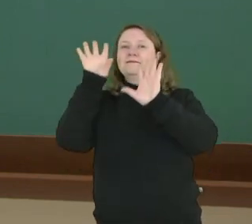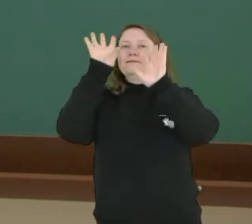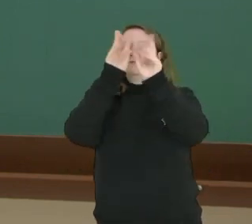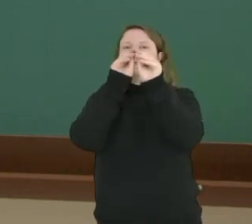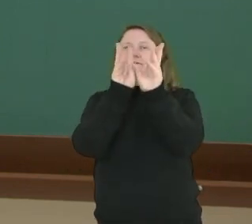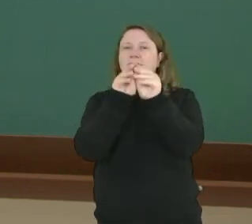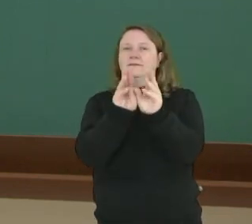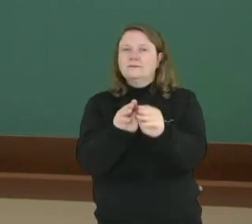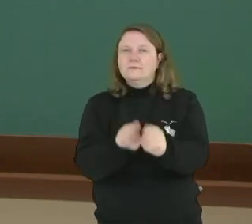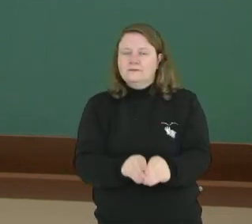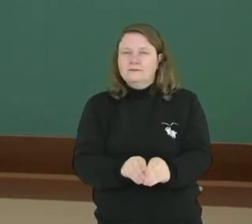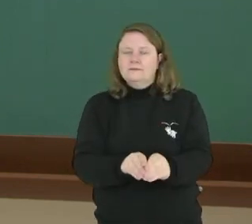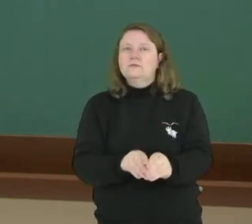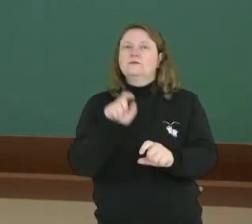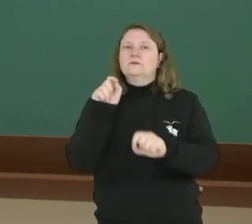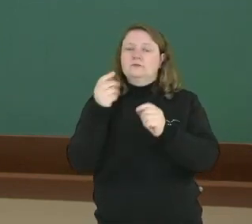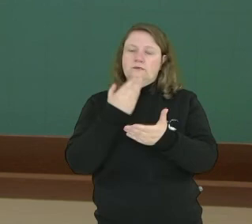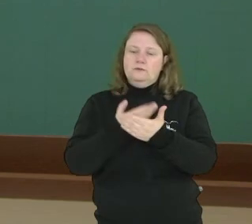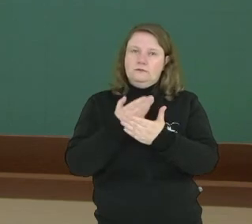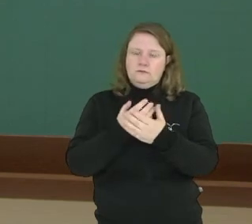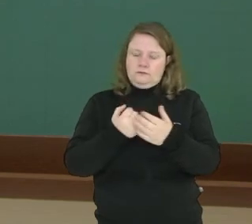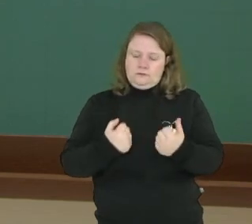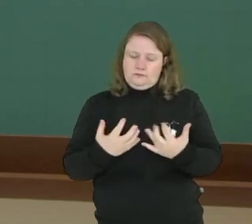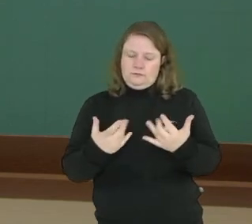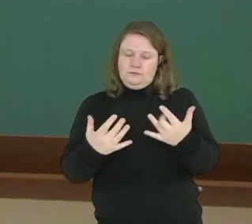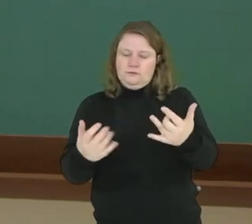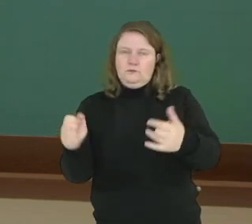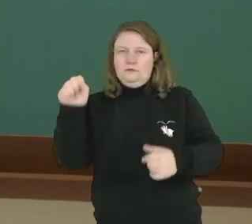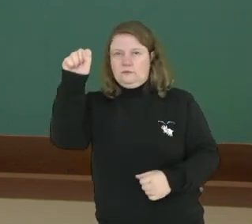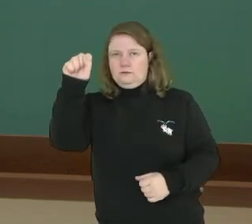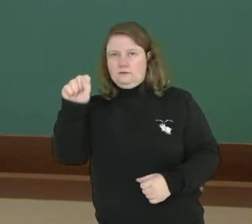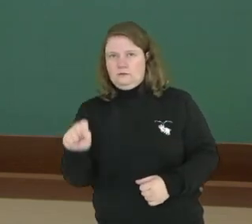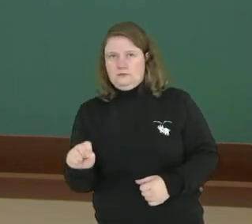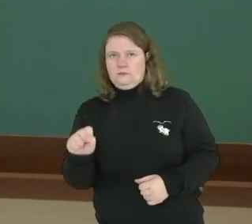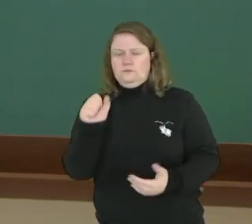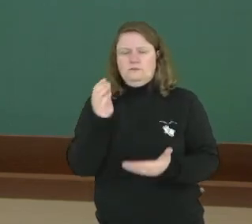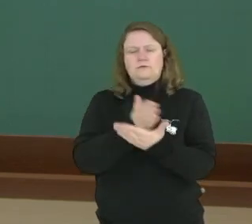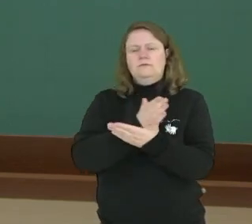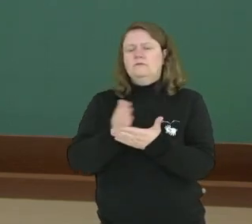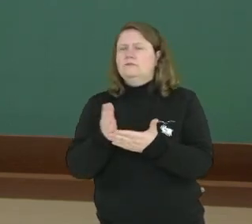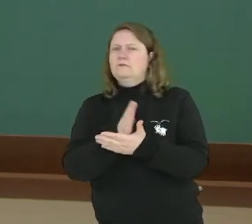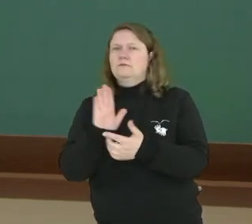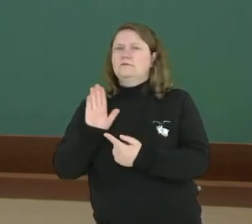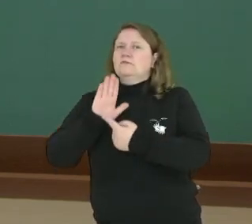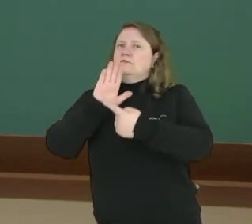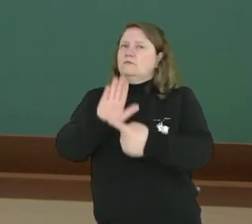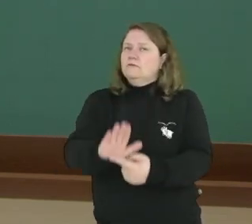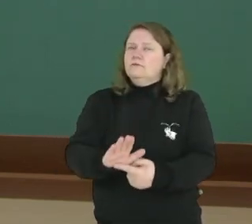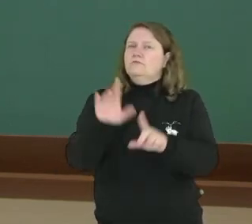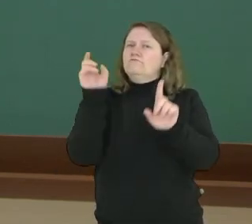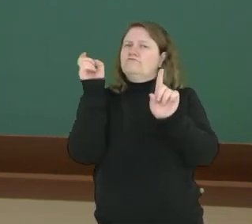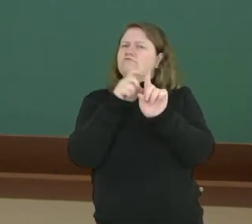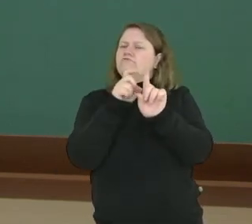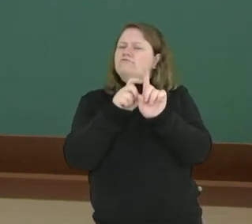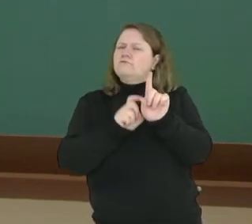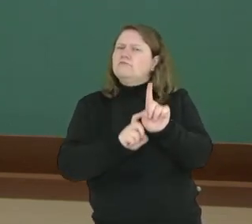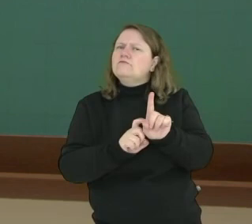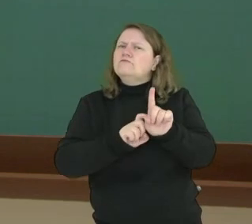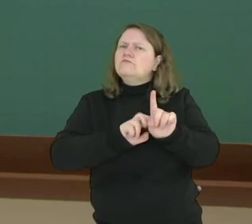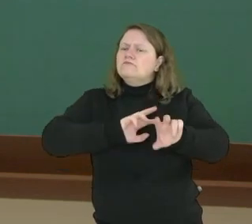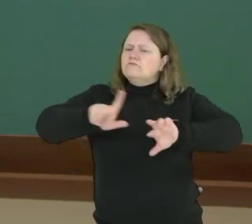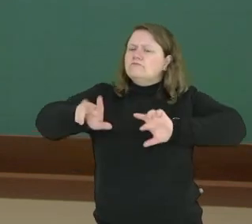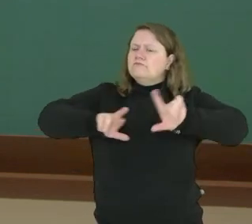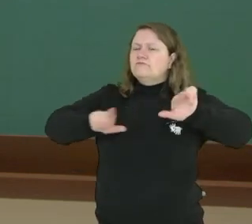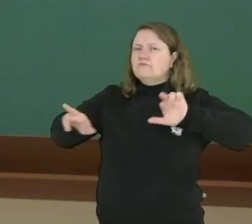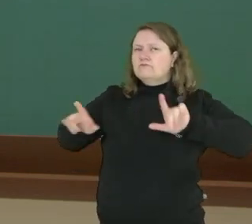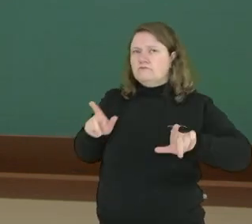hoje, né? Estudamos sobre a vegetação da região sul, quais são as divisões apresentadas ali, os tipos de vegetação. Então nós vamos